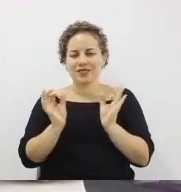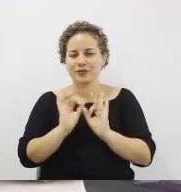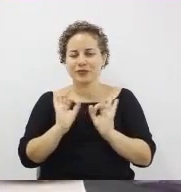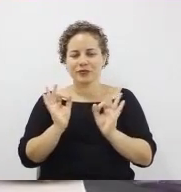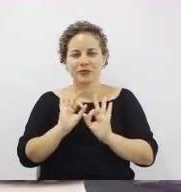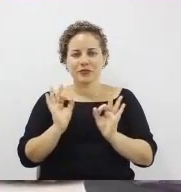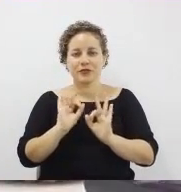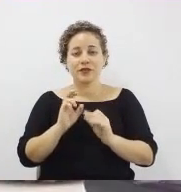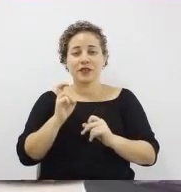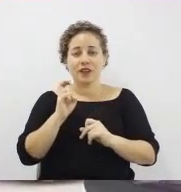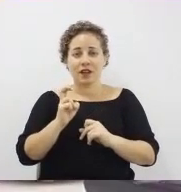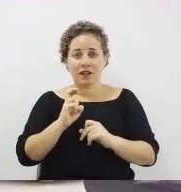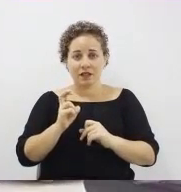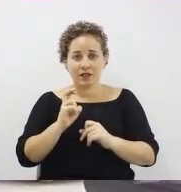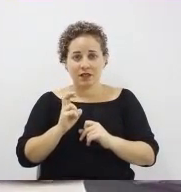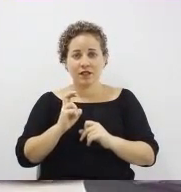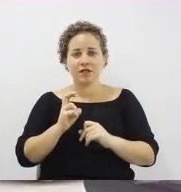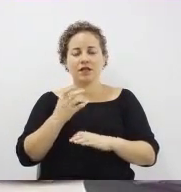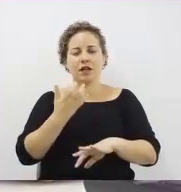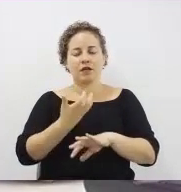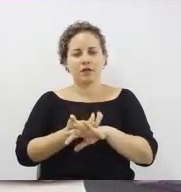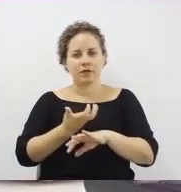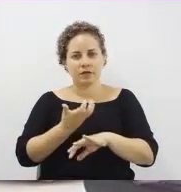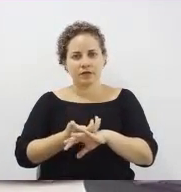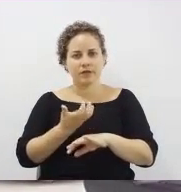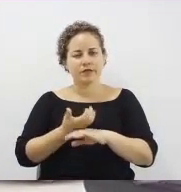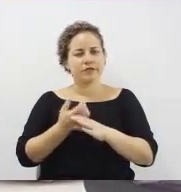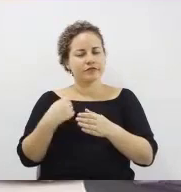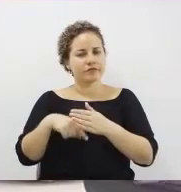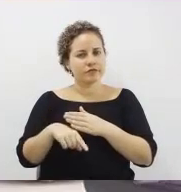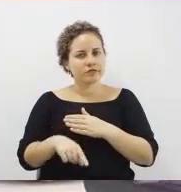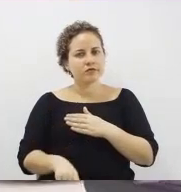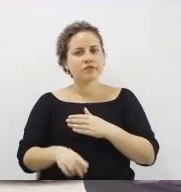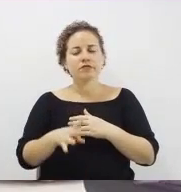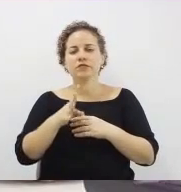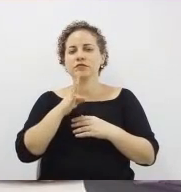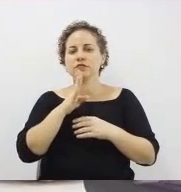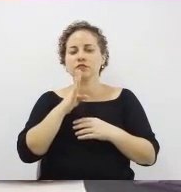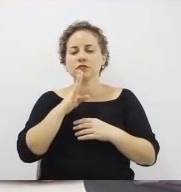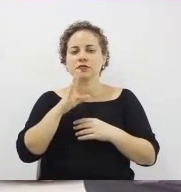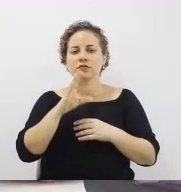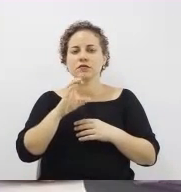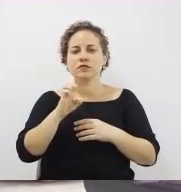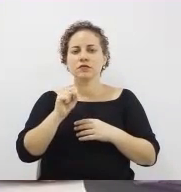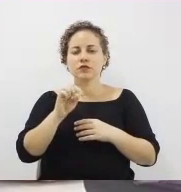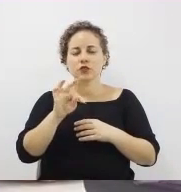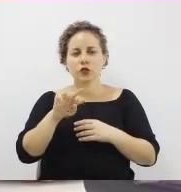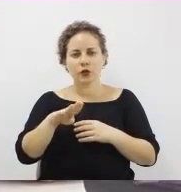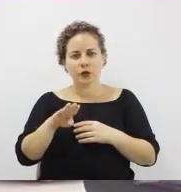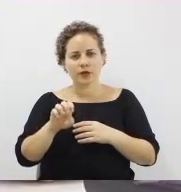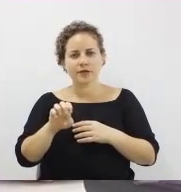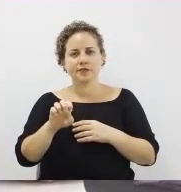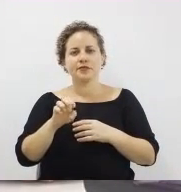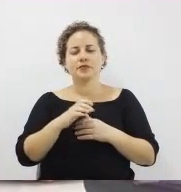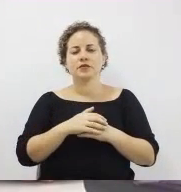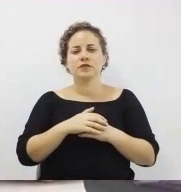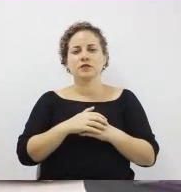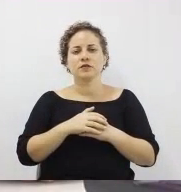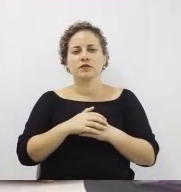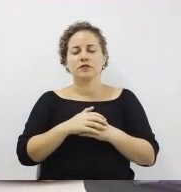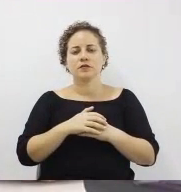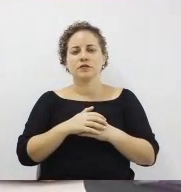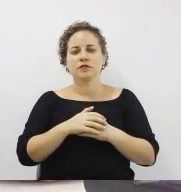Na quinta competência, nós nos aprofundaremos um pouco mais no conceito de estoques quando formos tratar do tema Just in